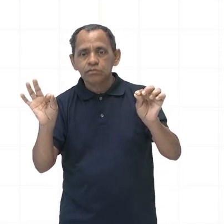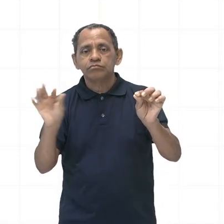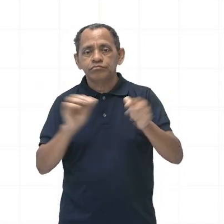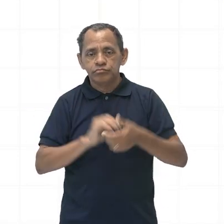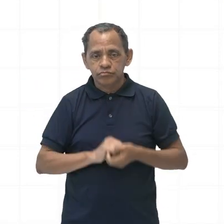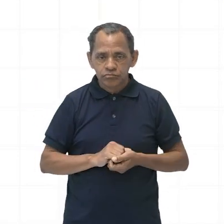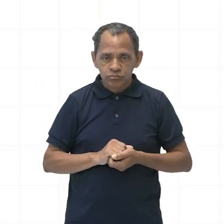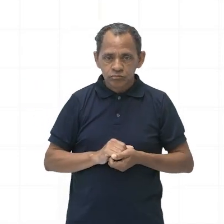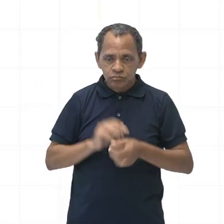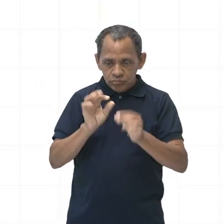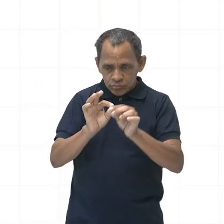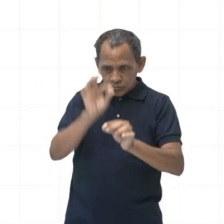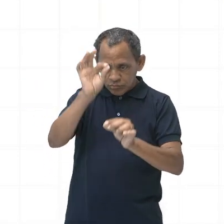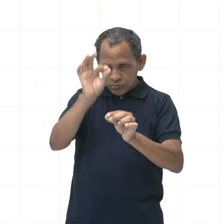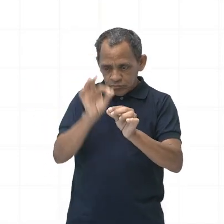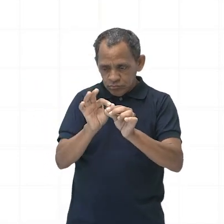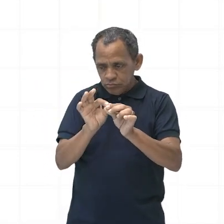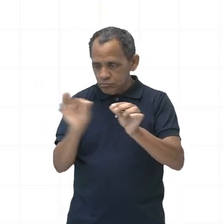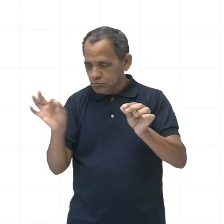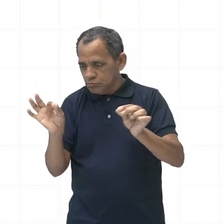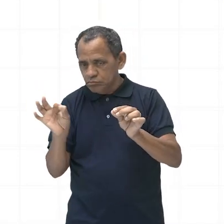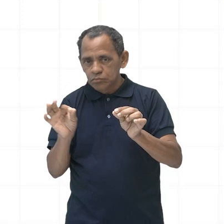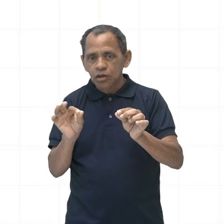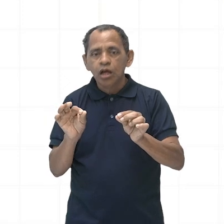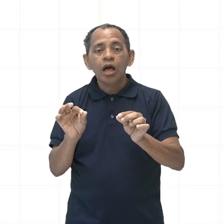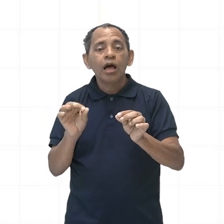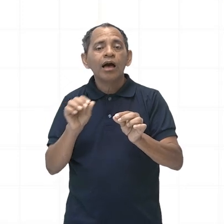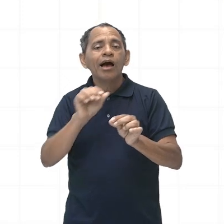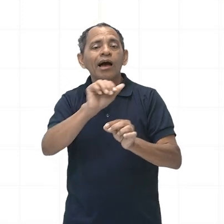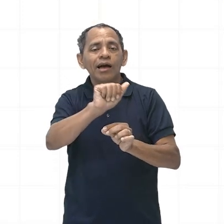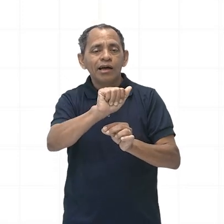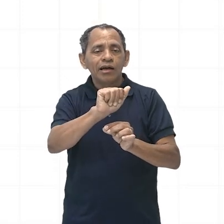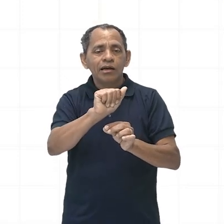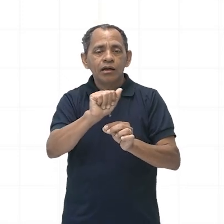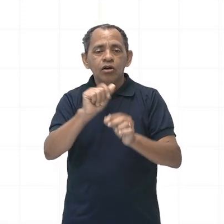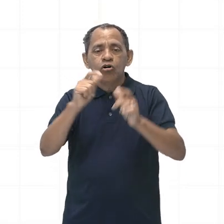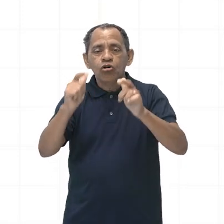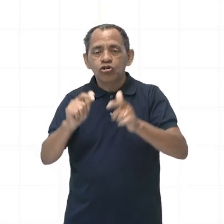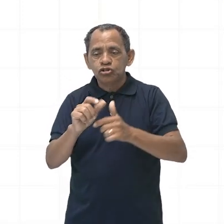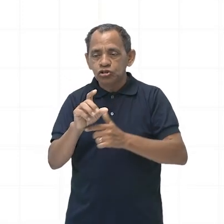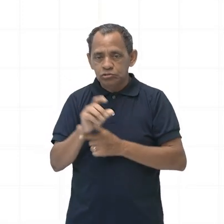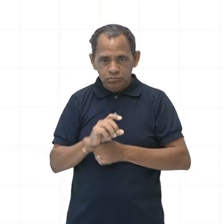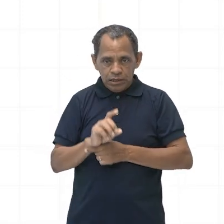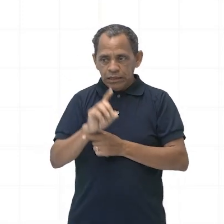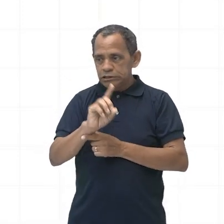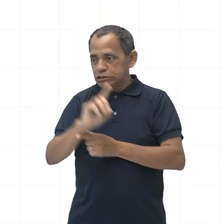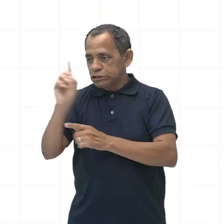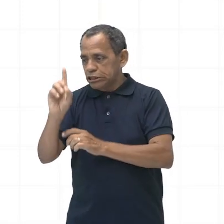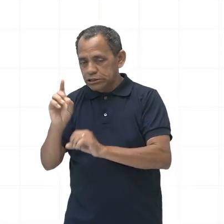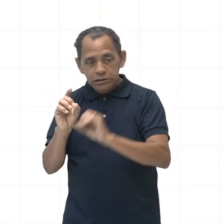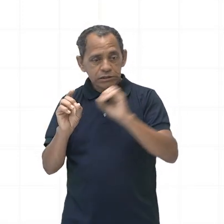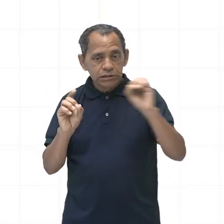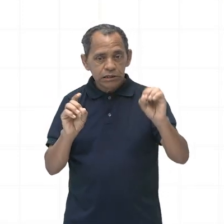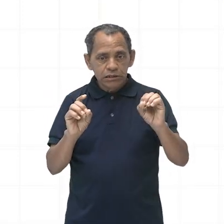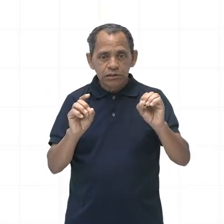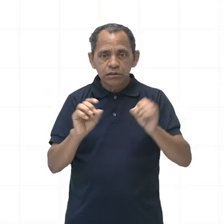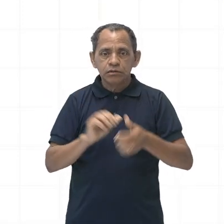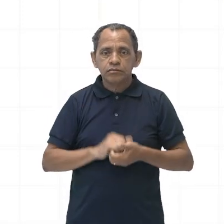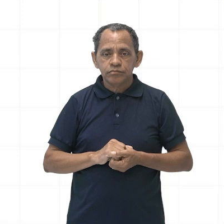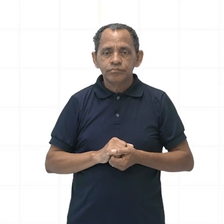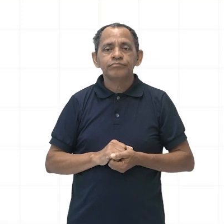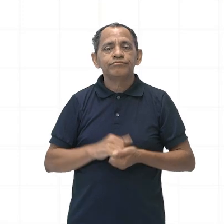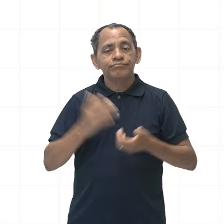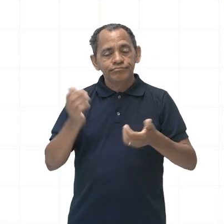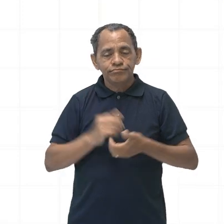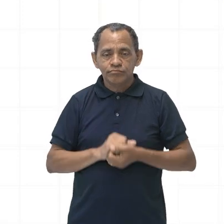vou ter que utilizar a seguinte ideia. O ponto A está à direita ou à esquerda do 0? Está à direita do